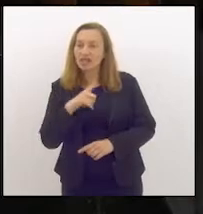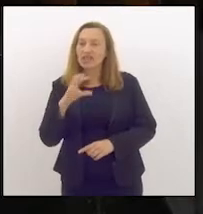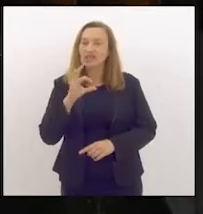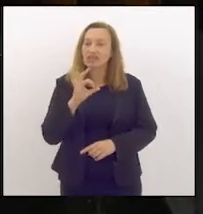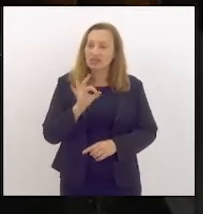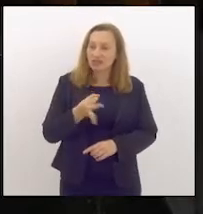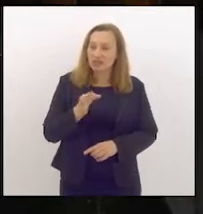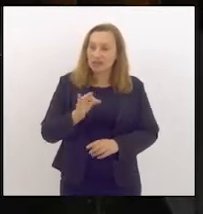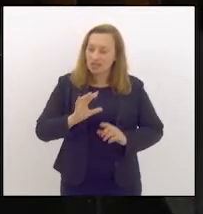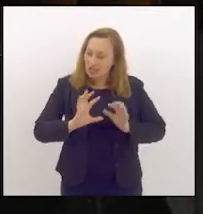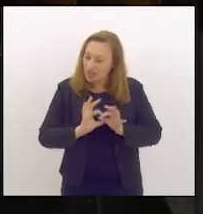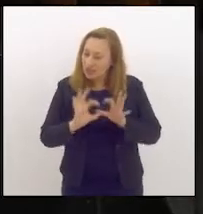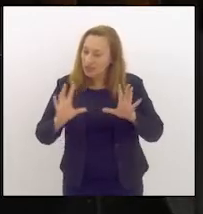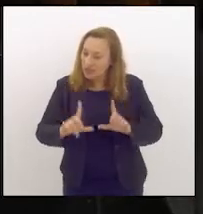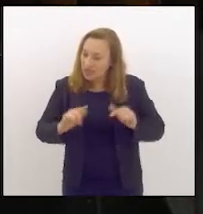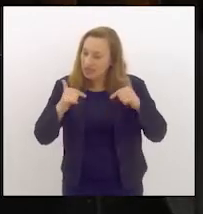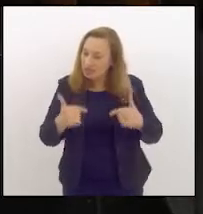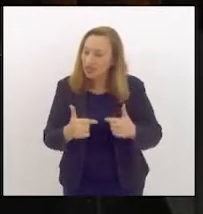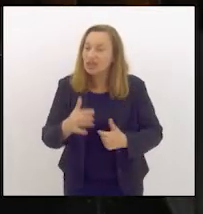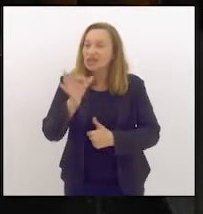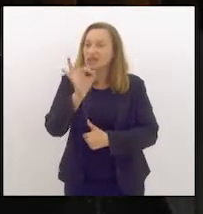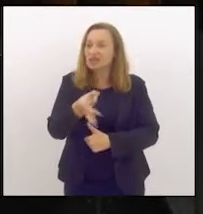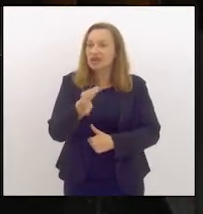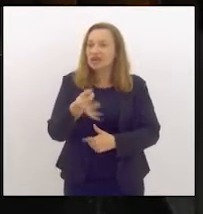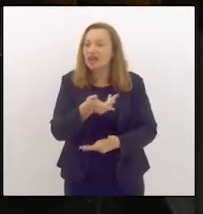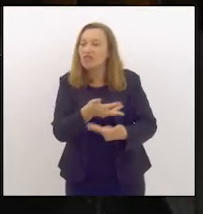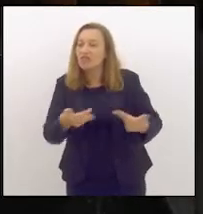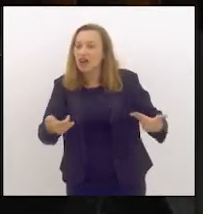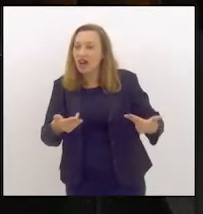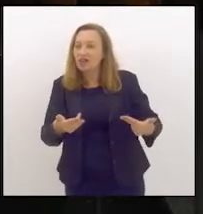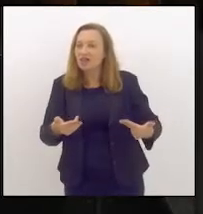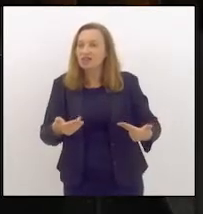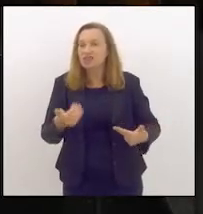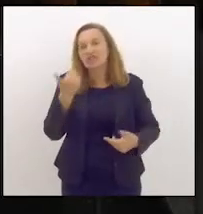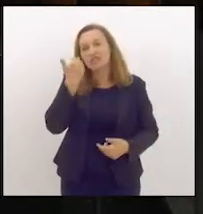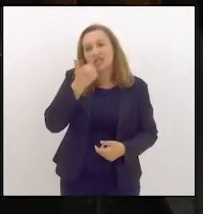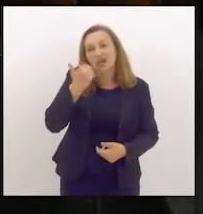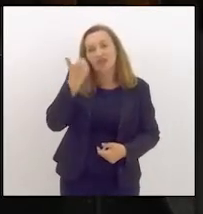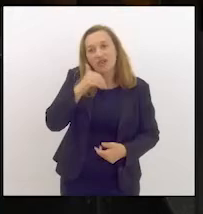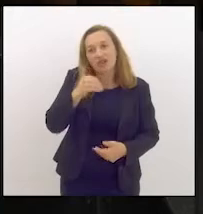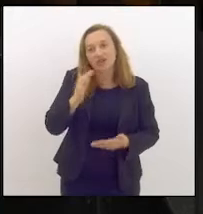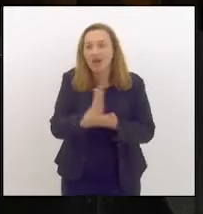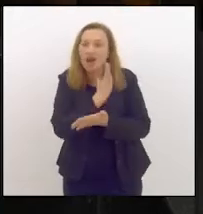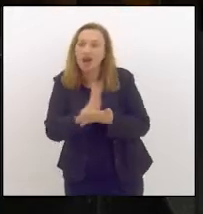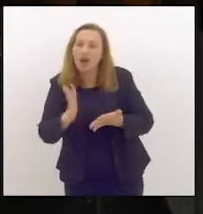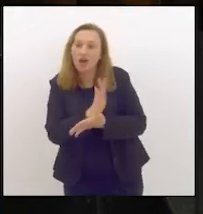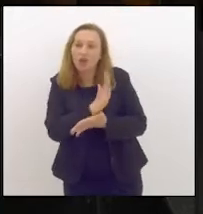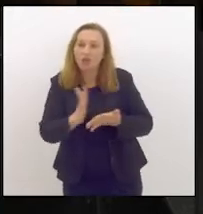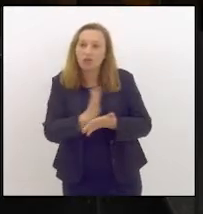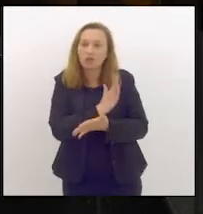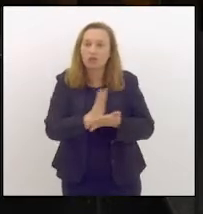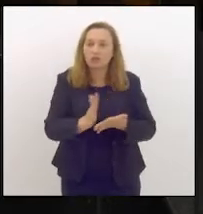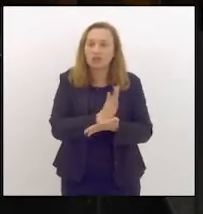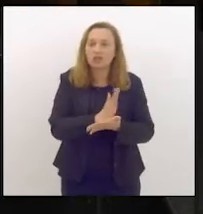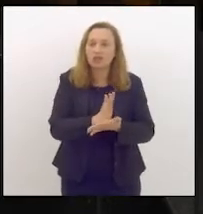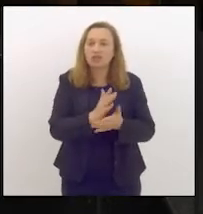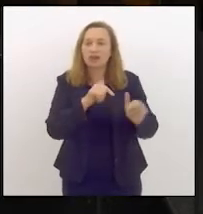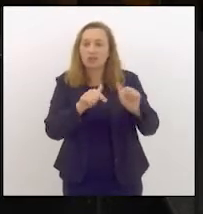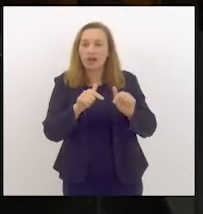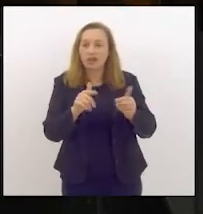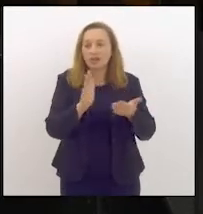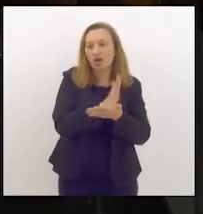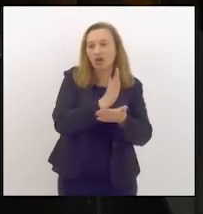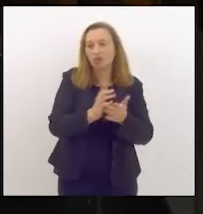com mais Liberdade certamente muito os canalhas inclusive alguns que posto mão altos cargos nessa República